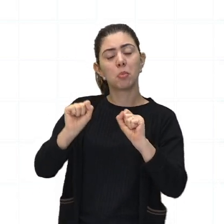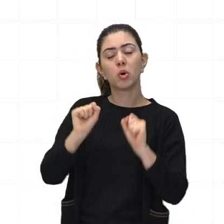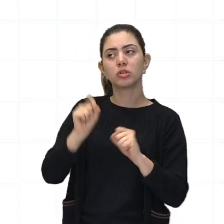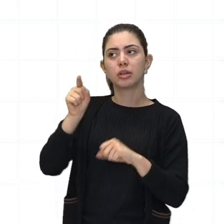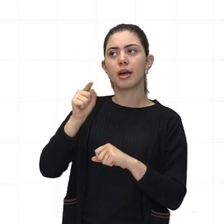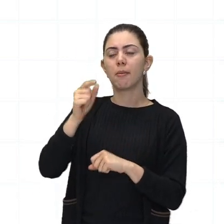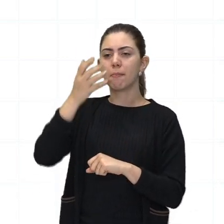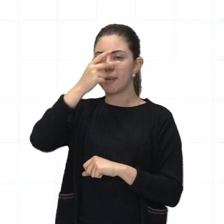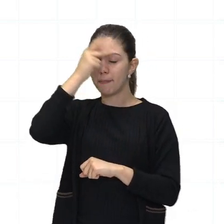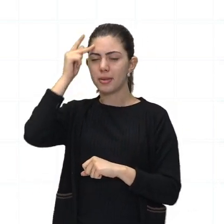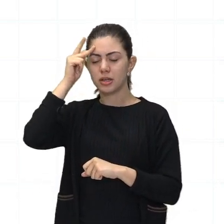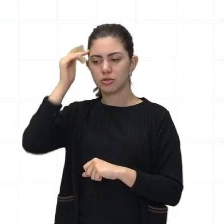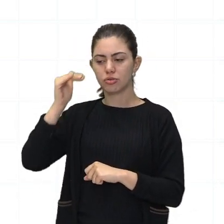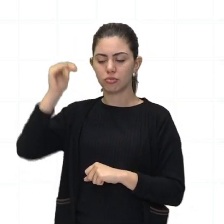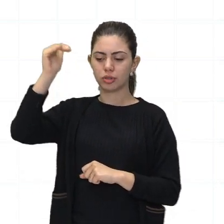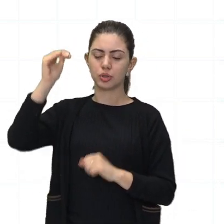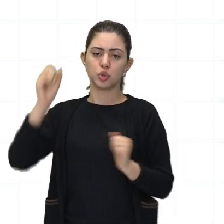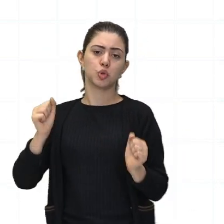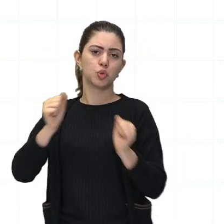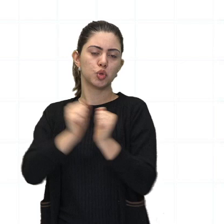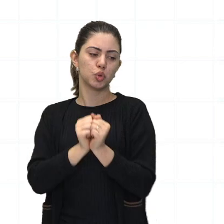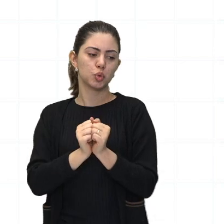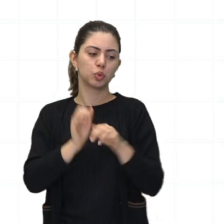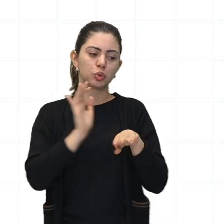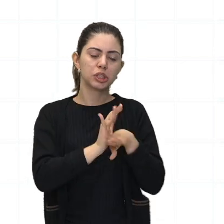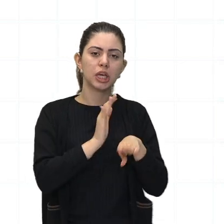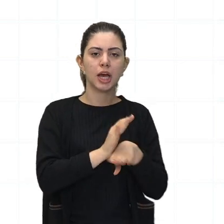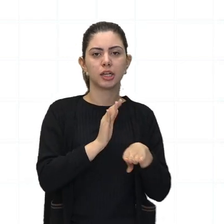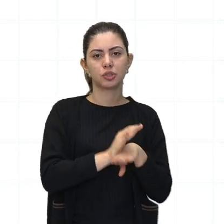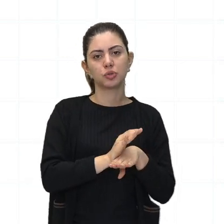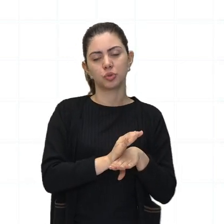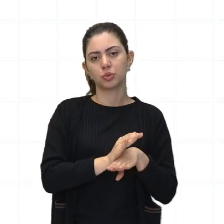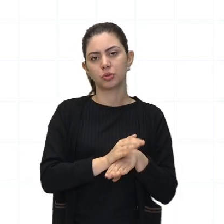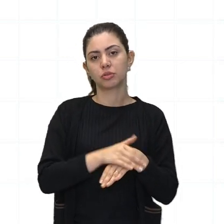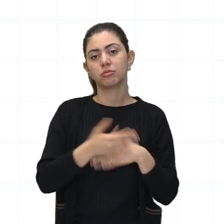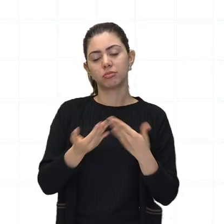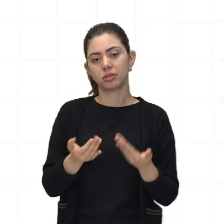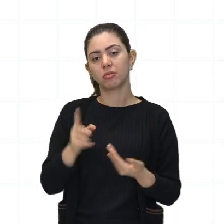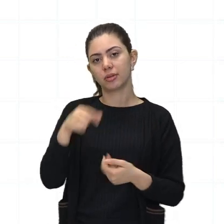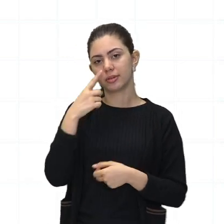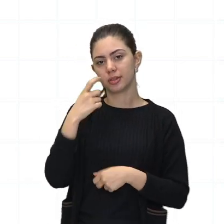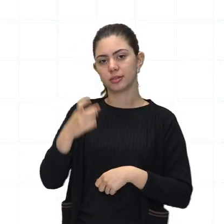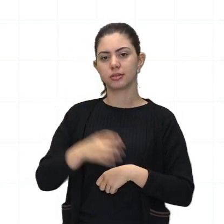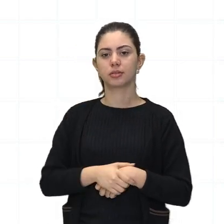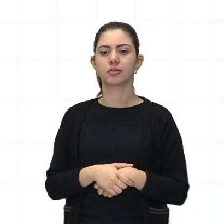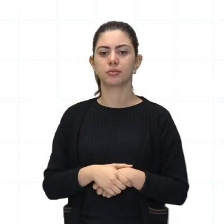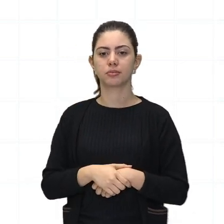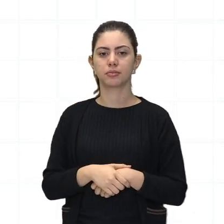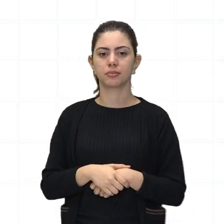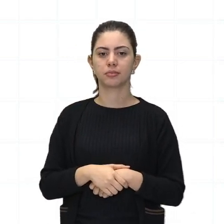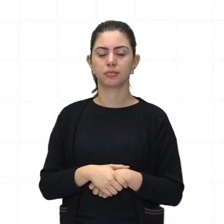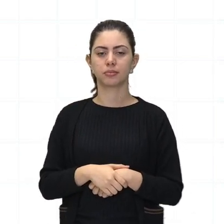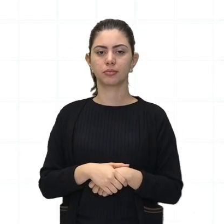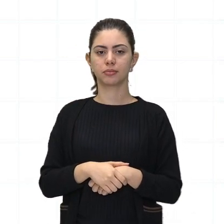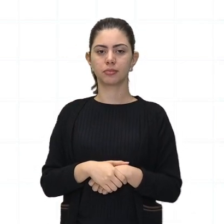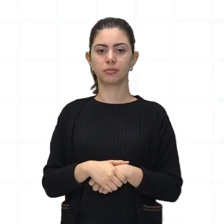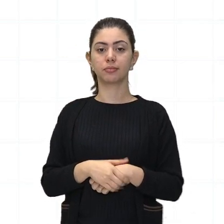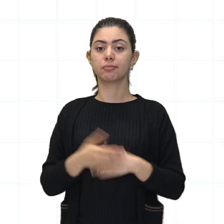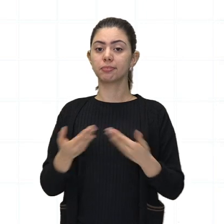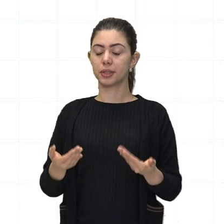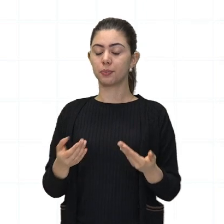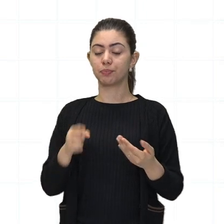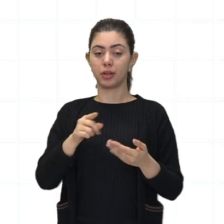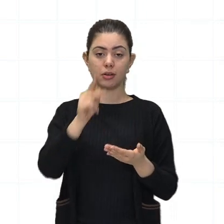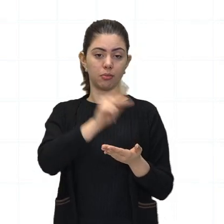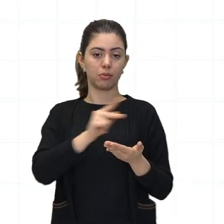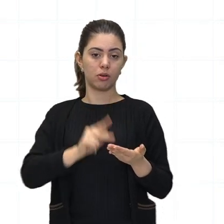seja incansável, teimoso para conseguir ensinar. Isso é bastante interessante. E a estrutura do poema, além das